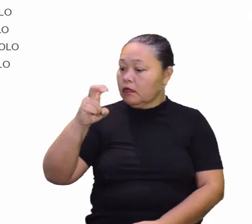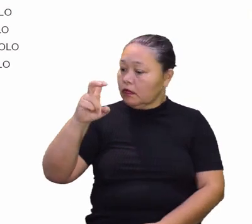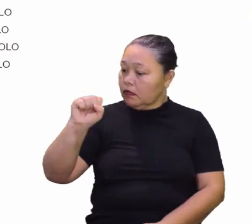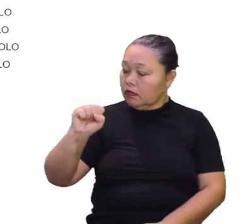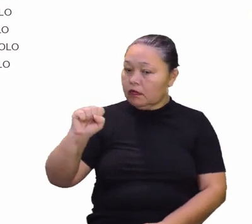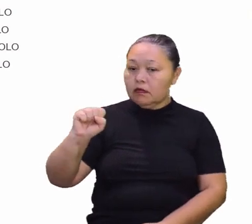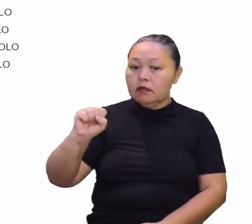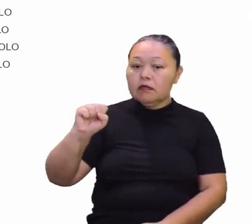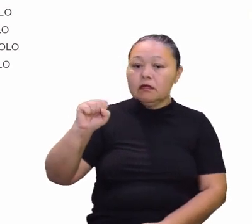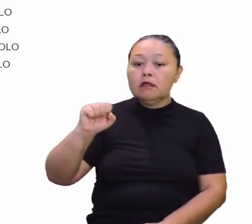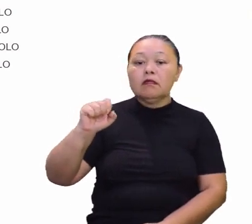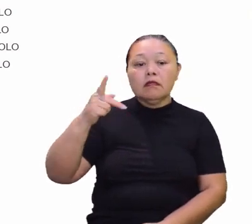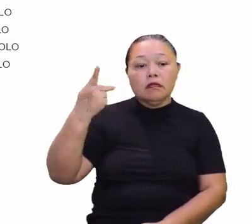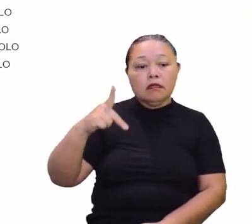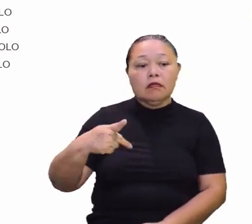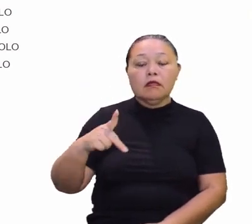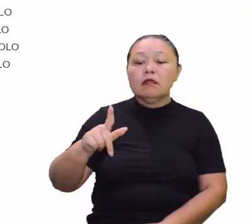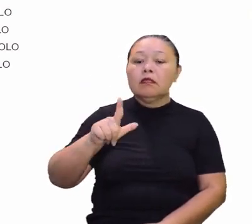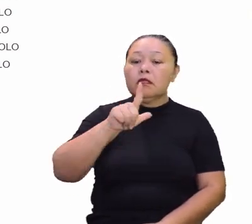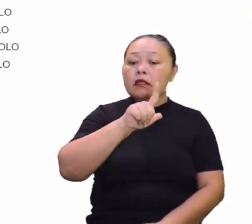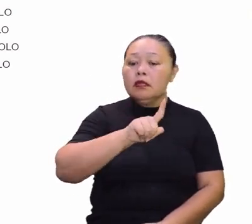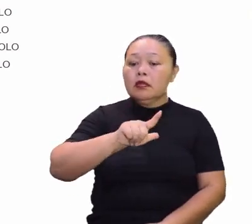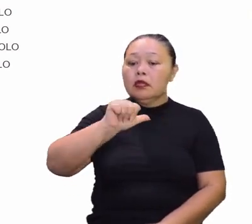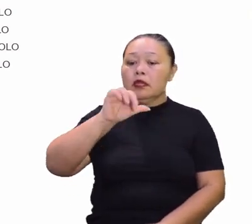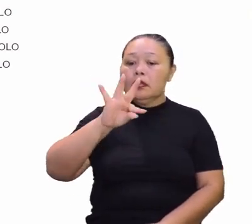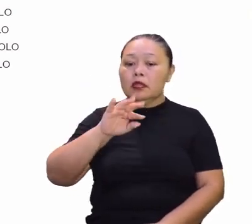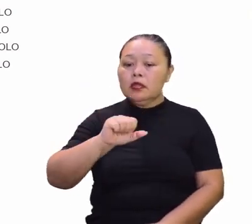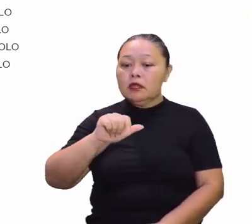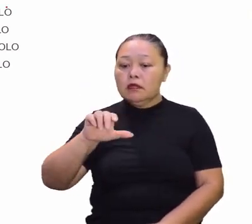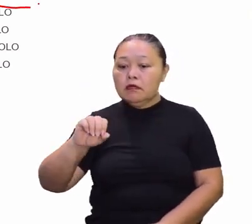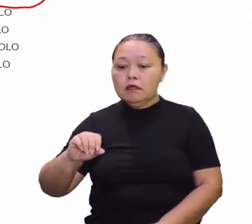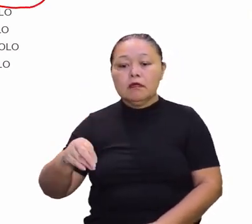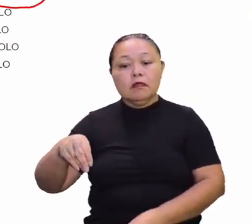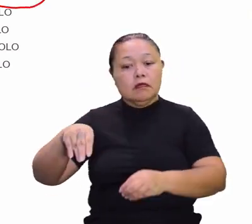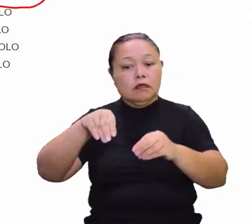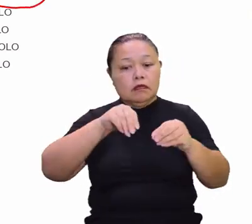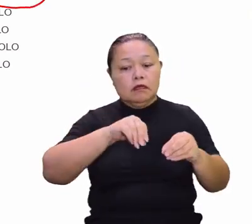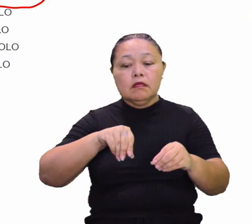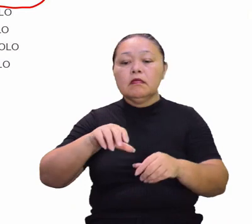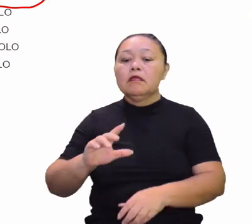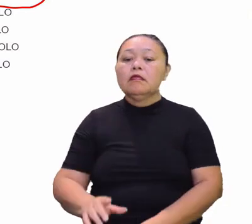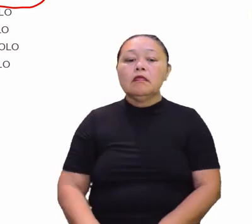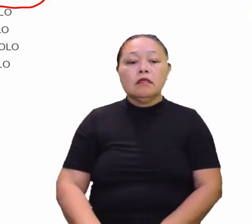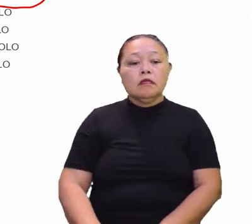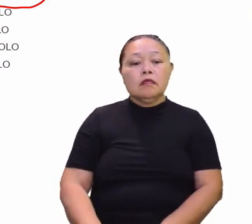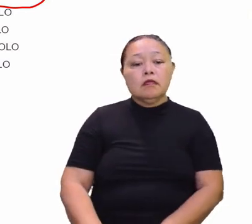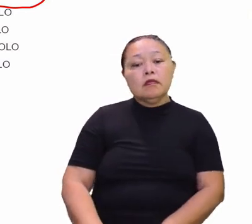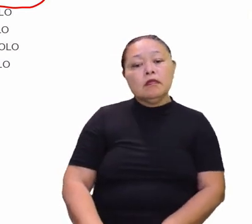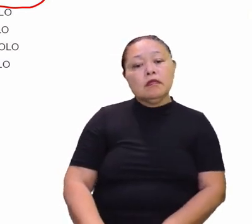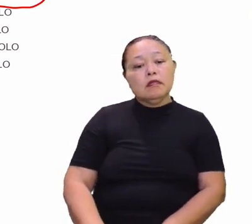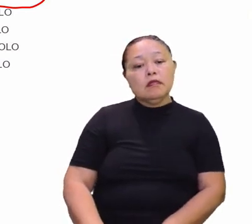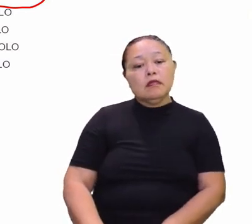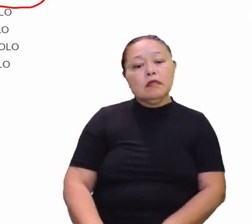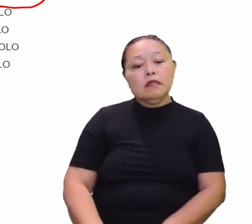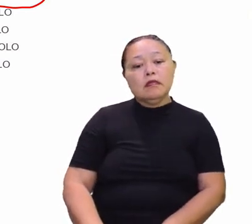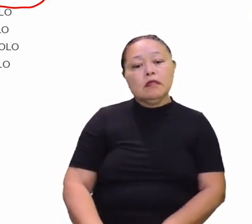58% dos solos de Rondônia é latossolo,